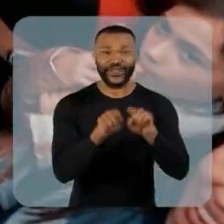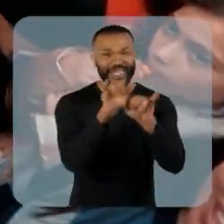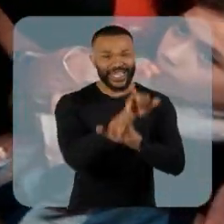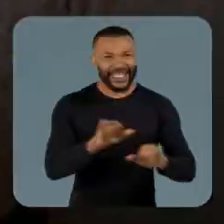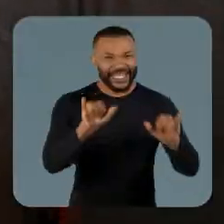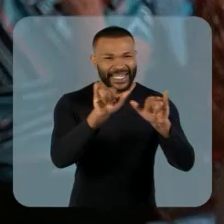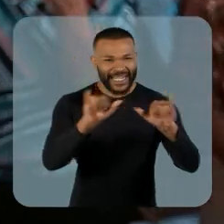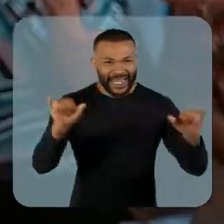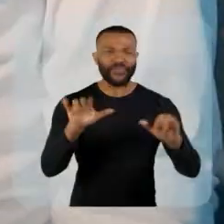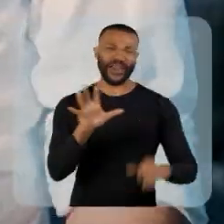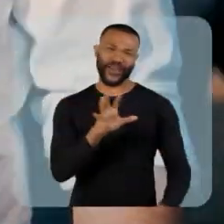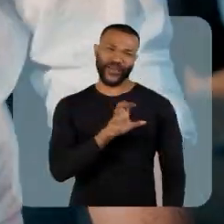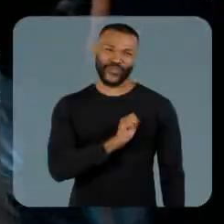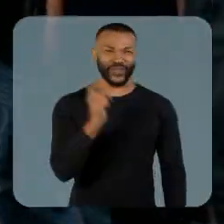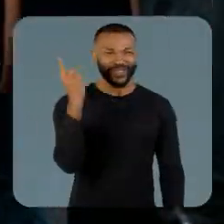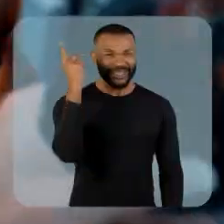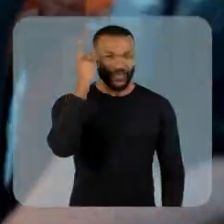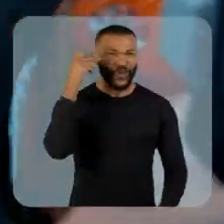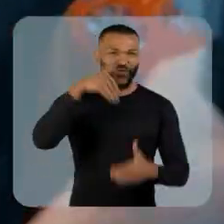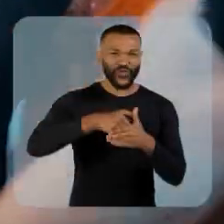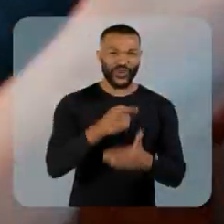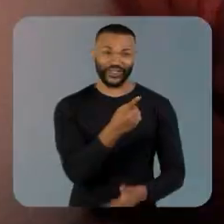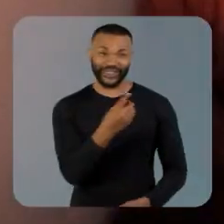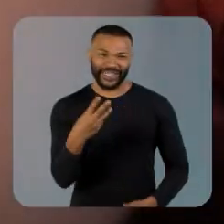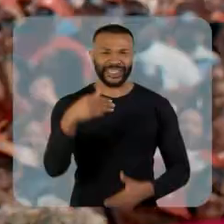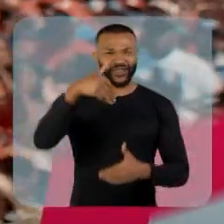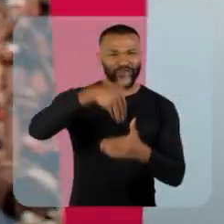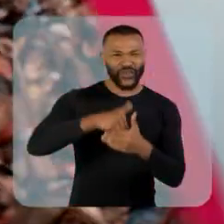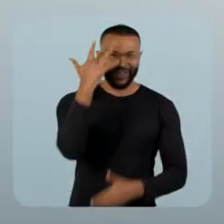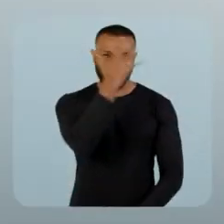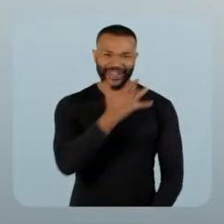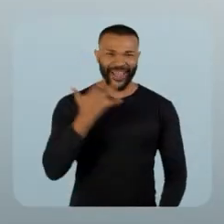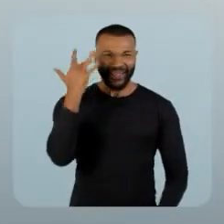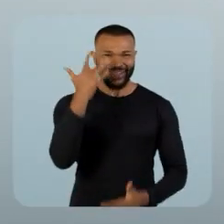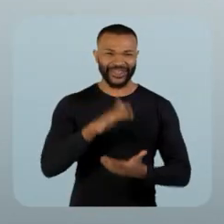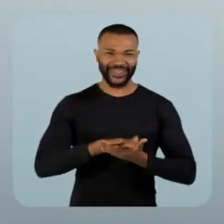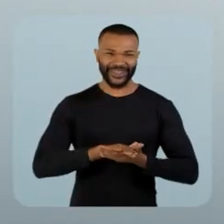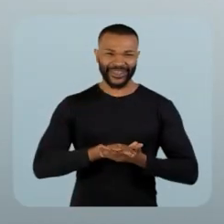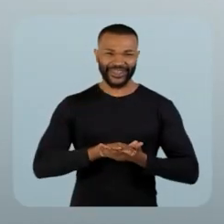a essa campanha de amor por São Paulo. Vote 13. Vote Haddad.